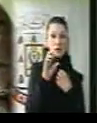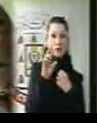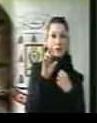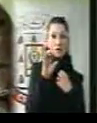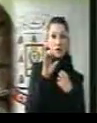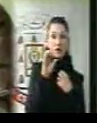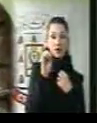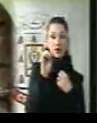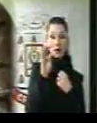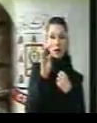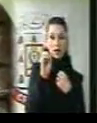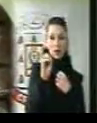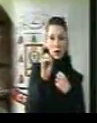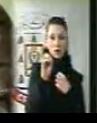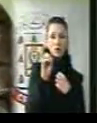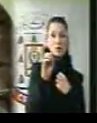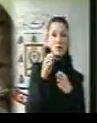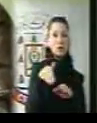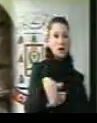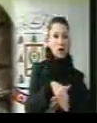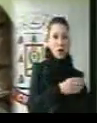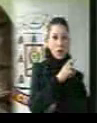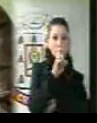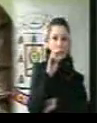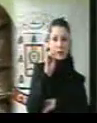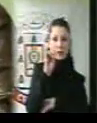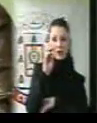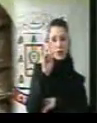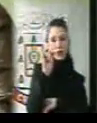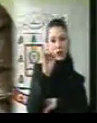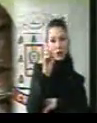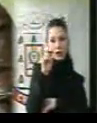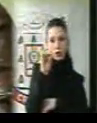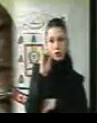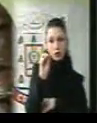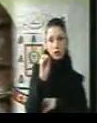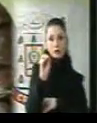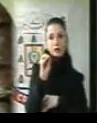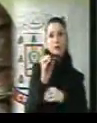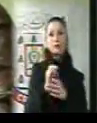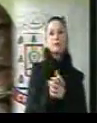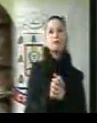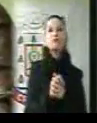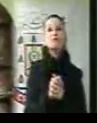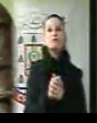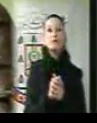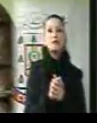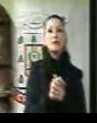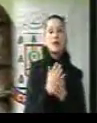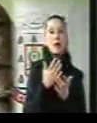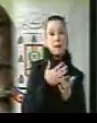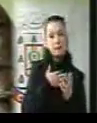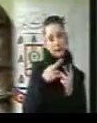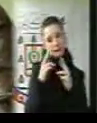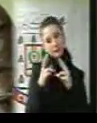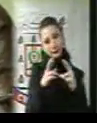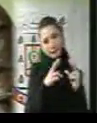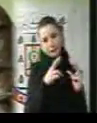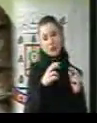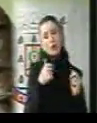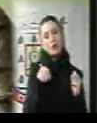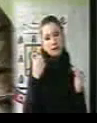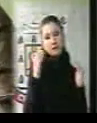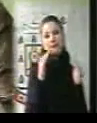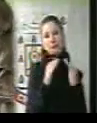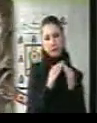Redentor, Nossa Senhora da Salete, da rua Virgílio, ali, Virgílio Conte, ela é a minha região, é onde